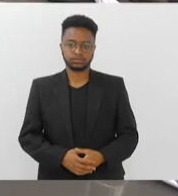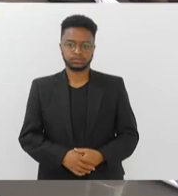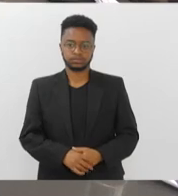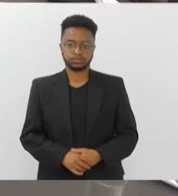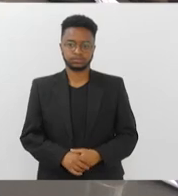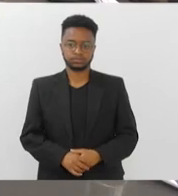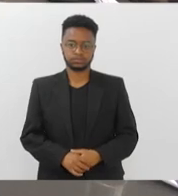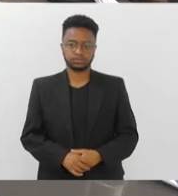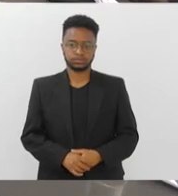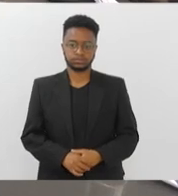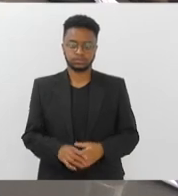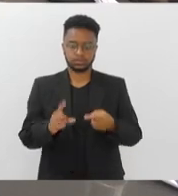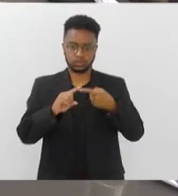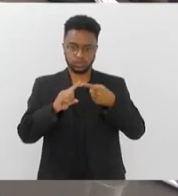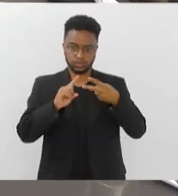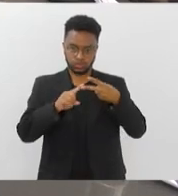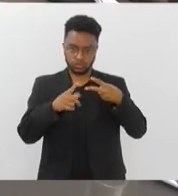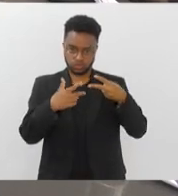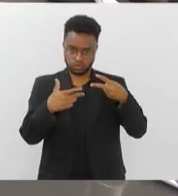Dois aspectos.